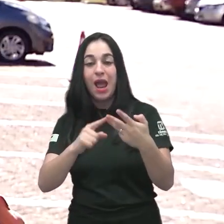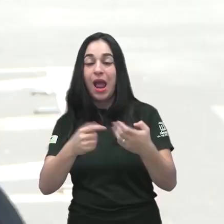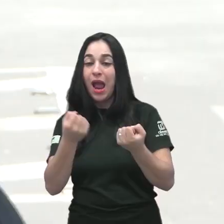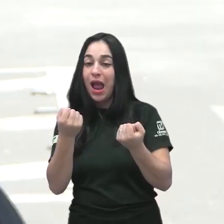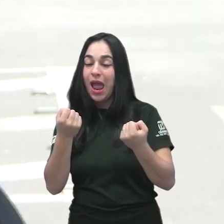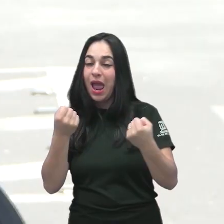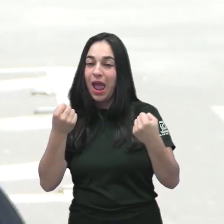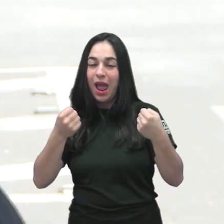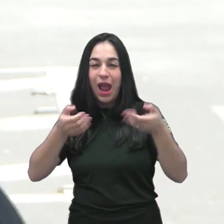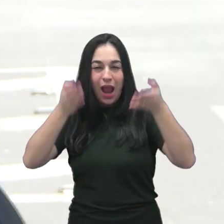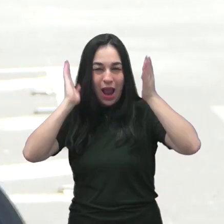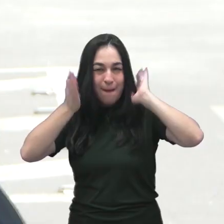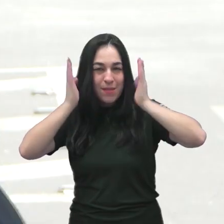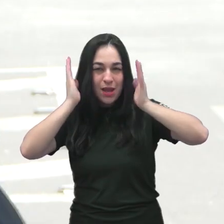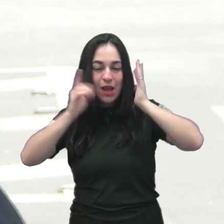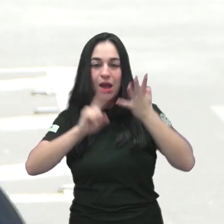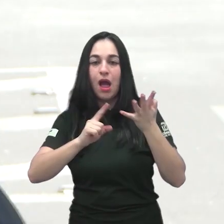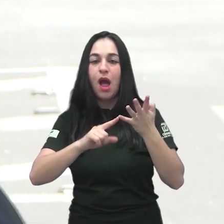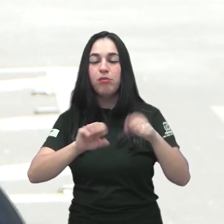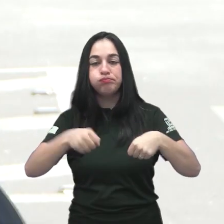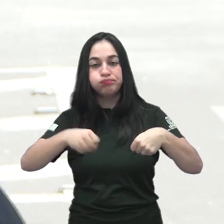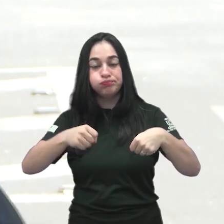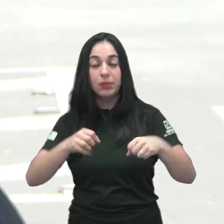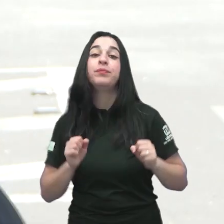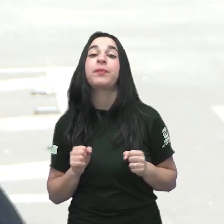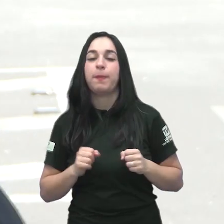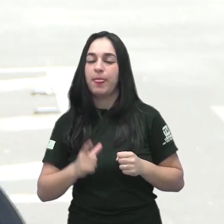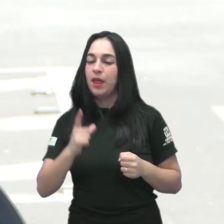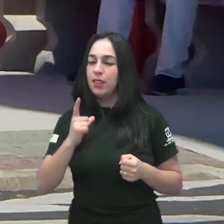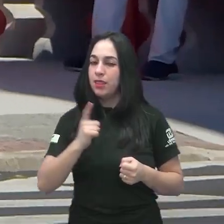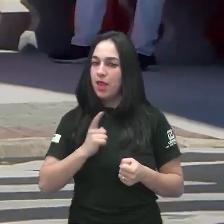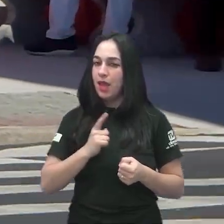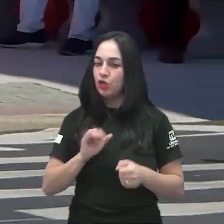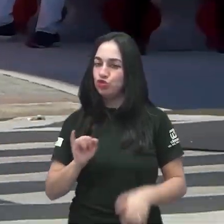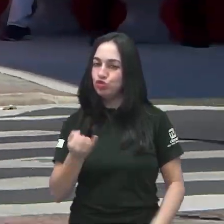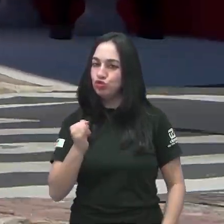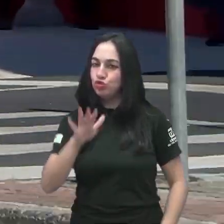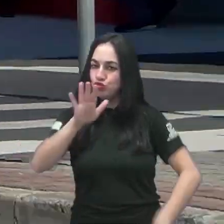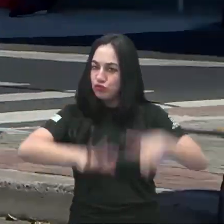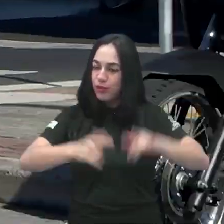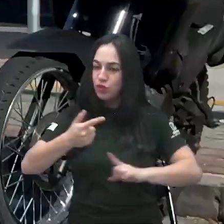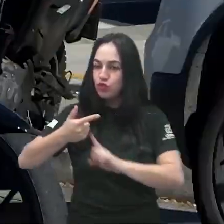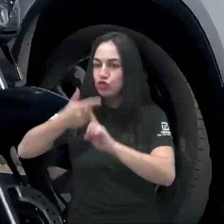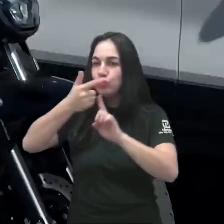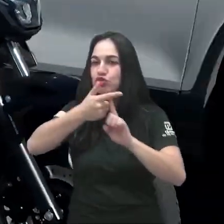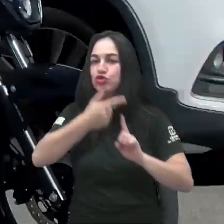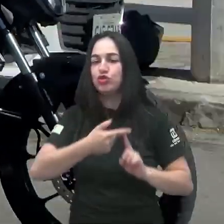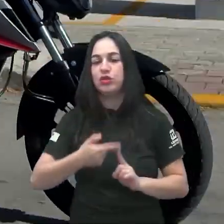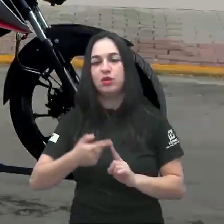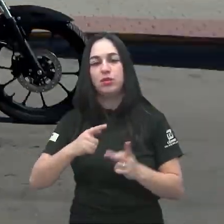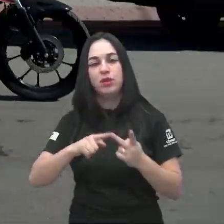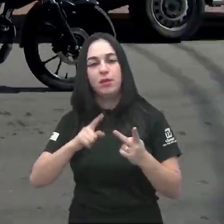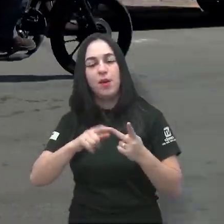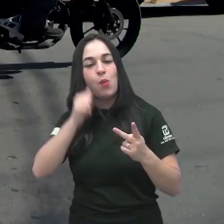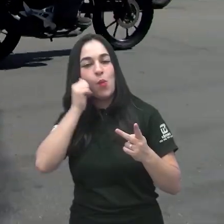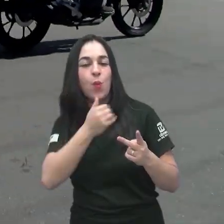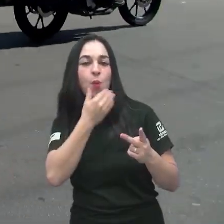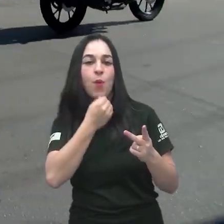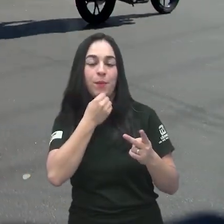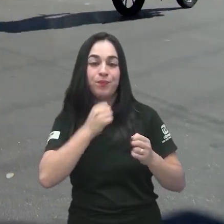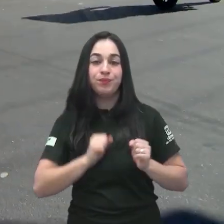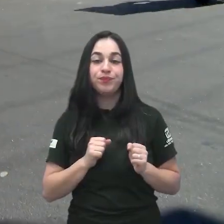os caminhoneiros. O programa entrou em vigor no dia 27 de julho, com juros que variam de acordo com a categoria e gênero